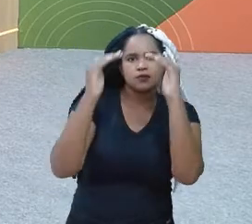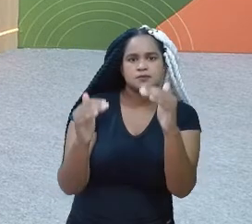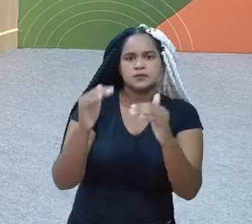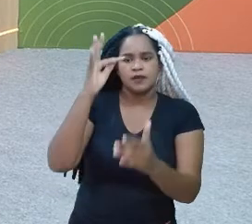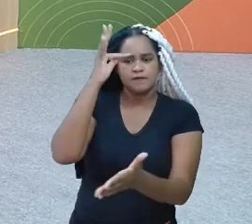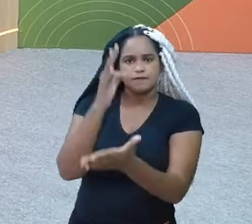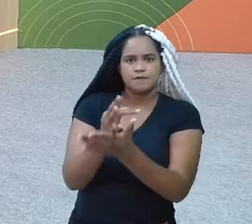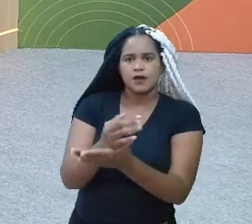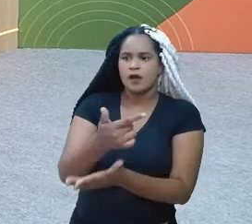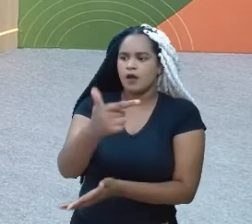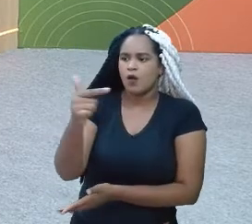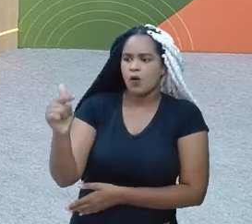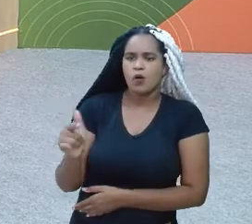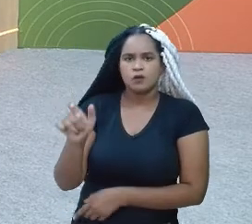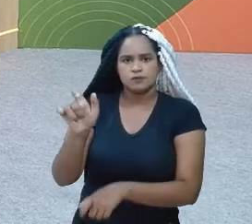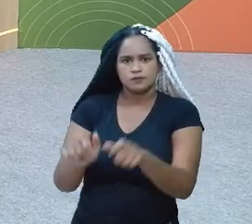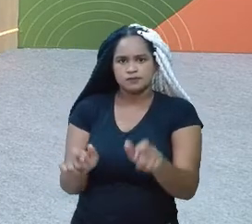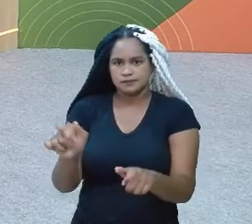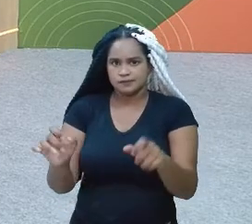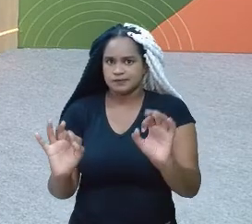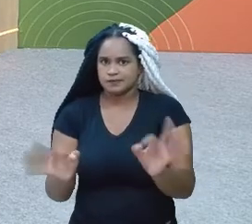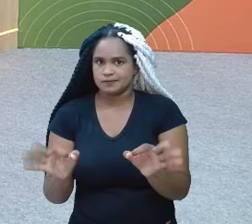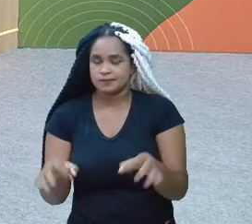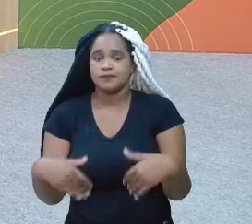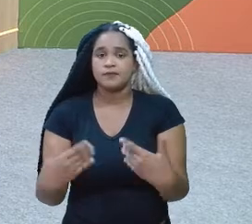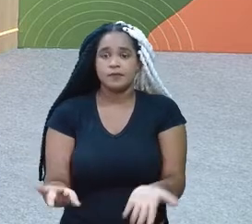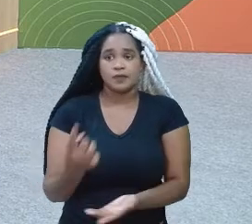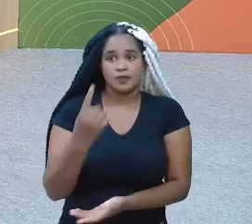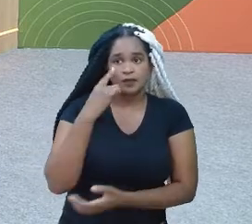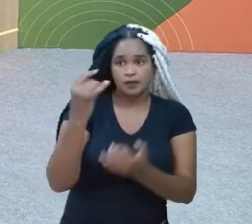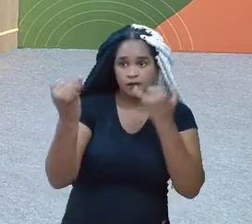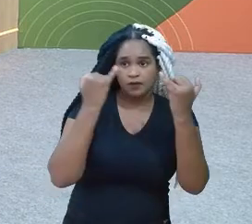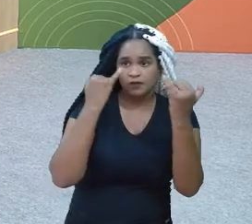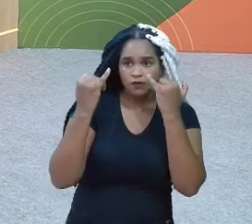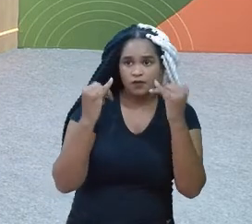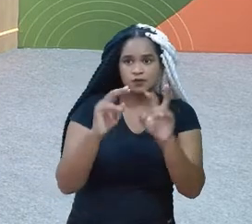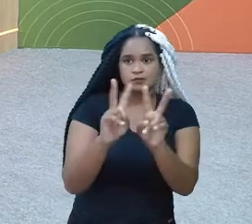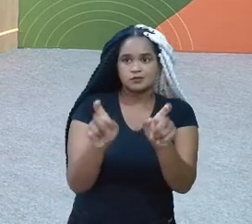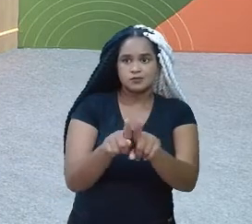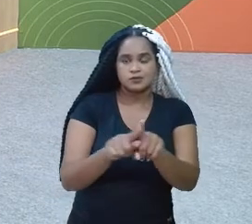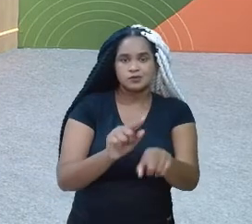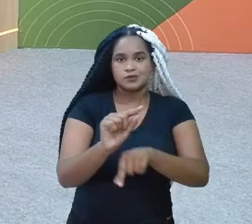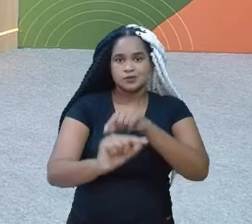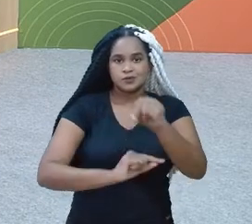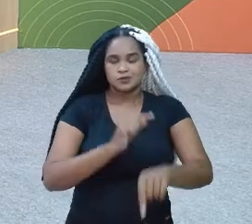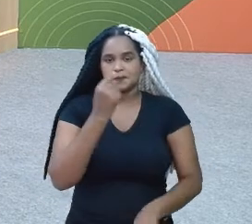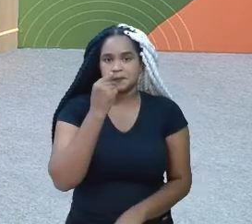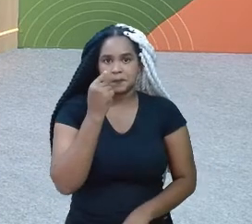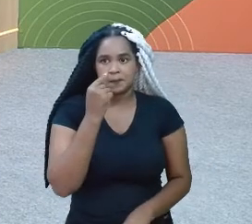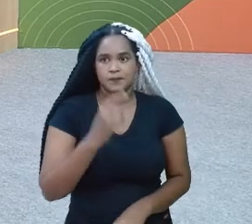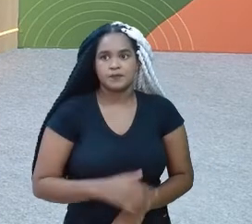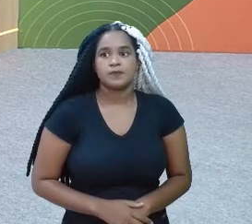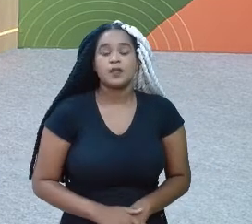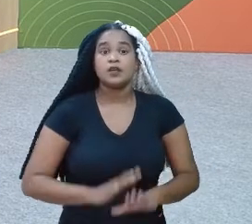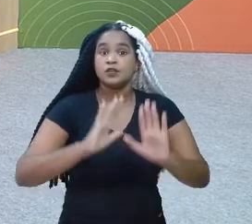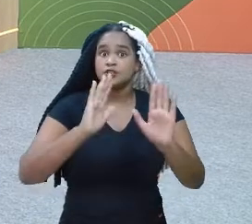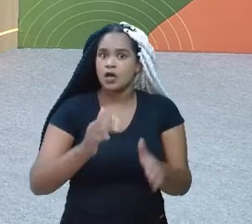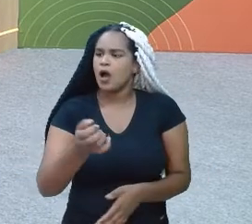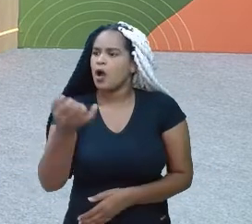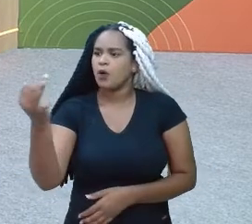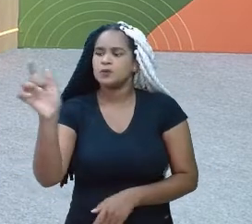por que não? E aí nós temos aqui, não é, a informação também, que pedidos a ela já